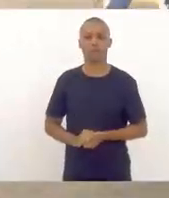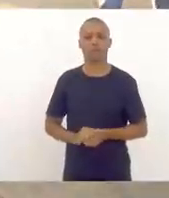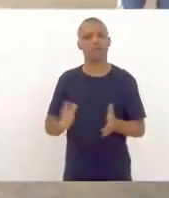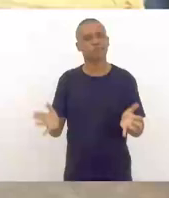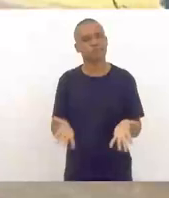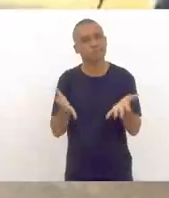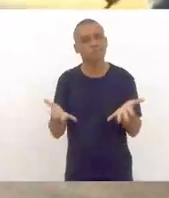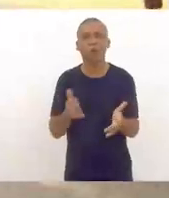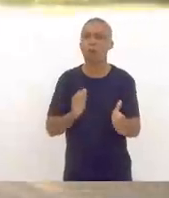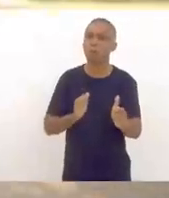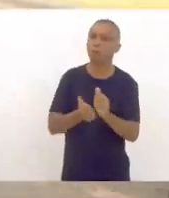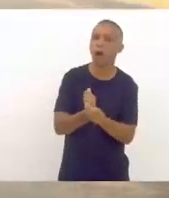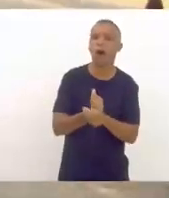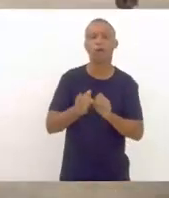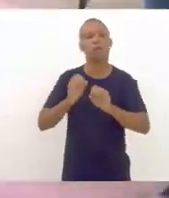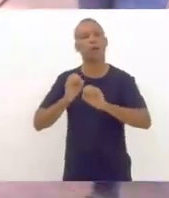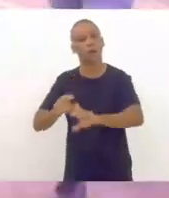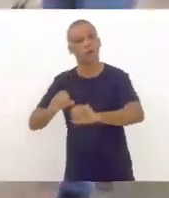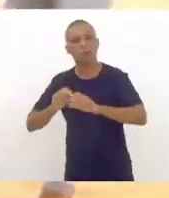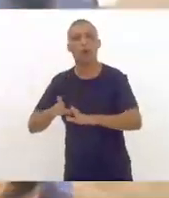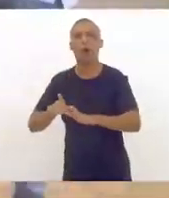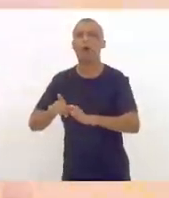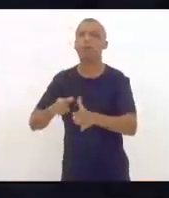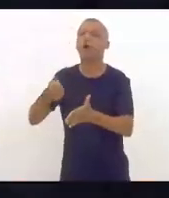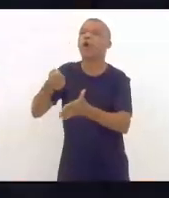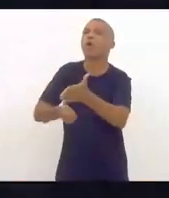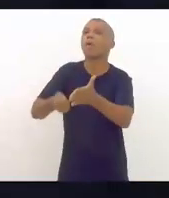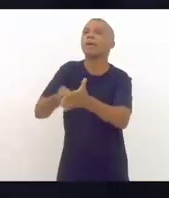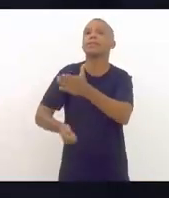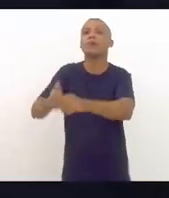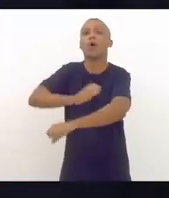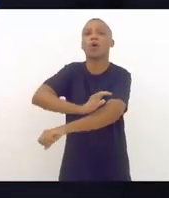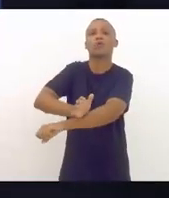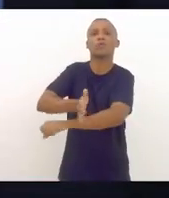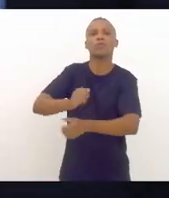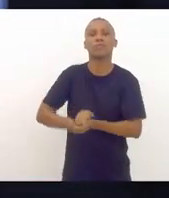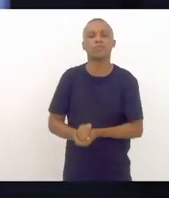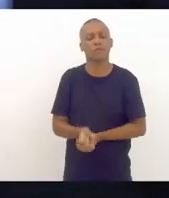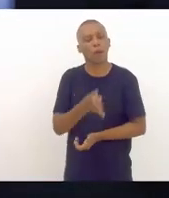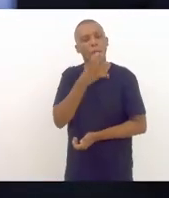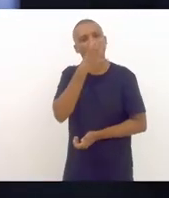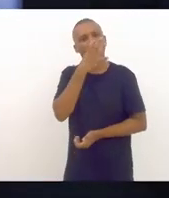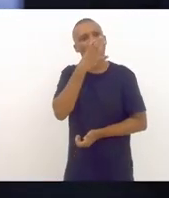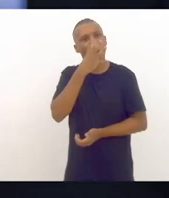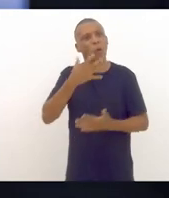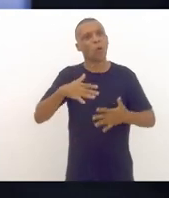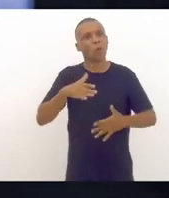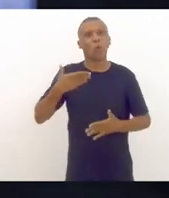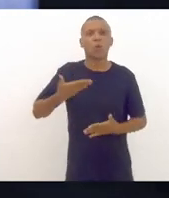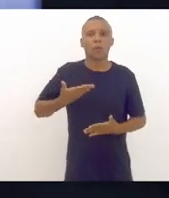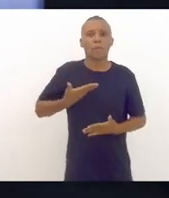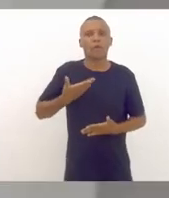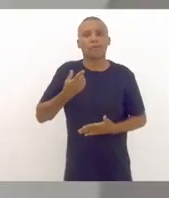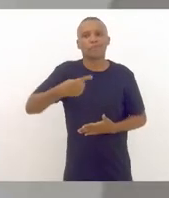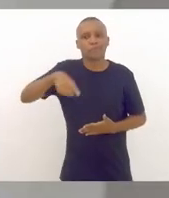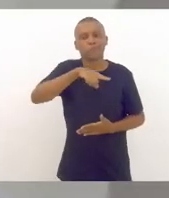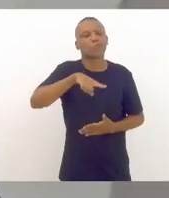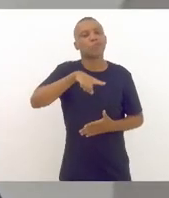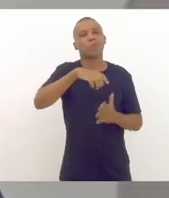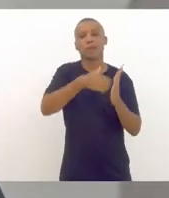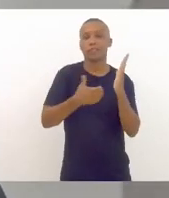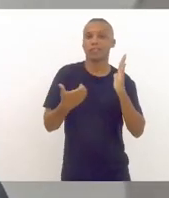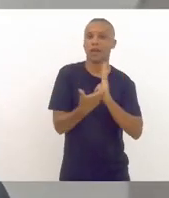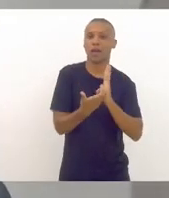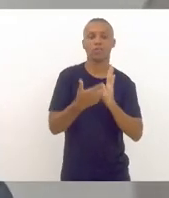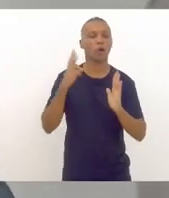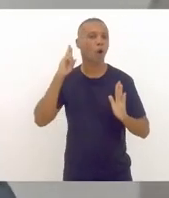a educação e combateu o racismo. Respeitado e admirado por seus colegas do Senado, Romário foi eleito